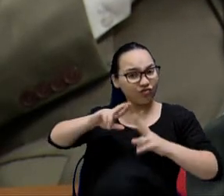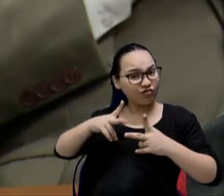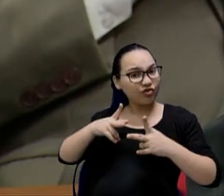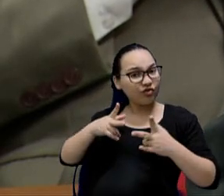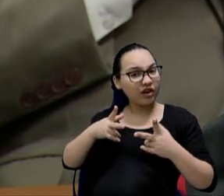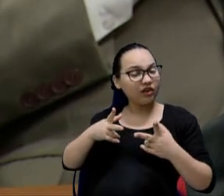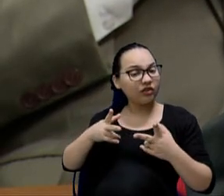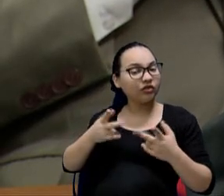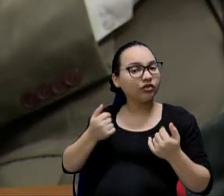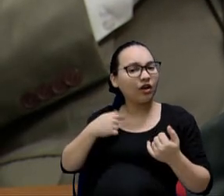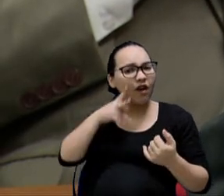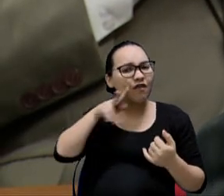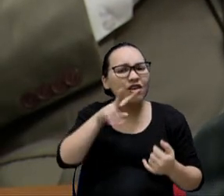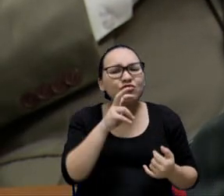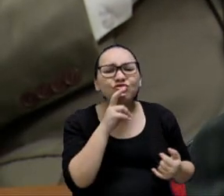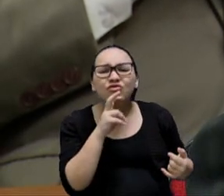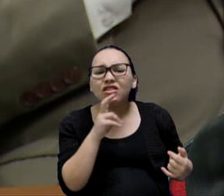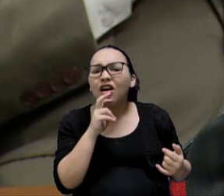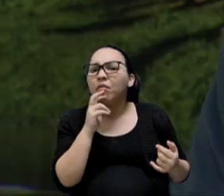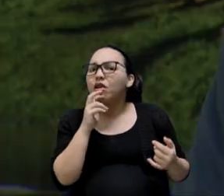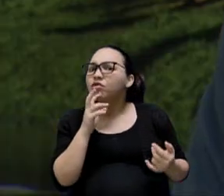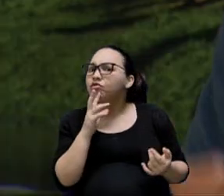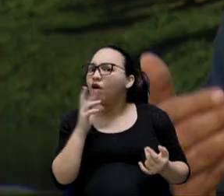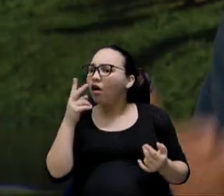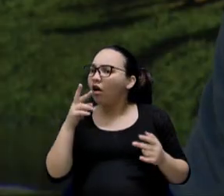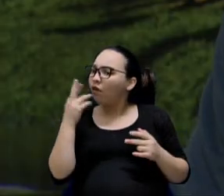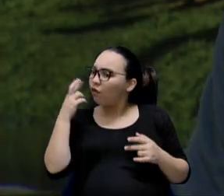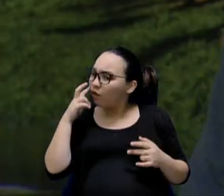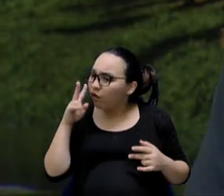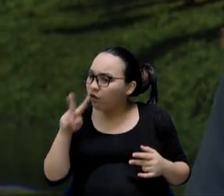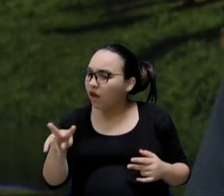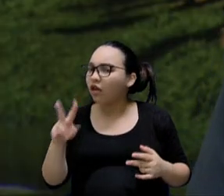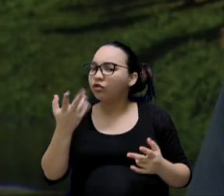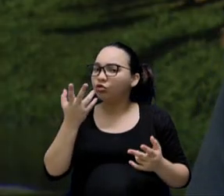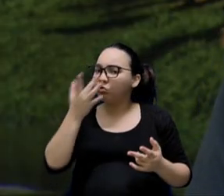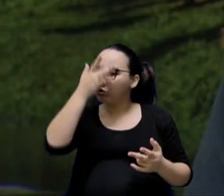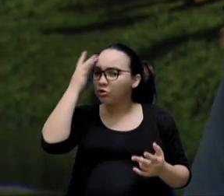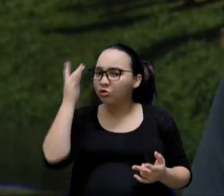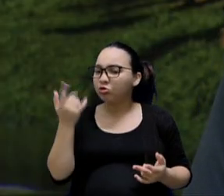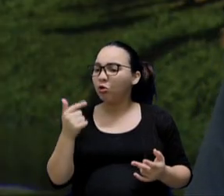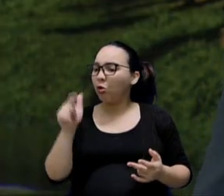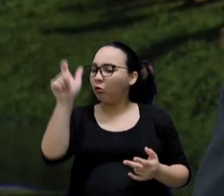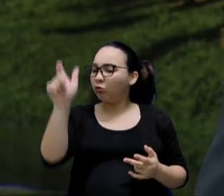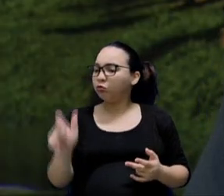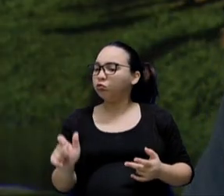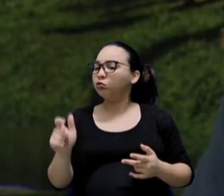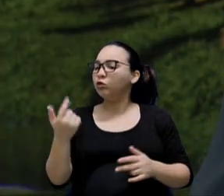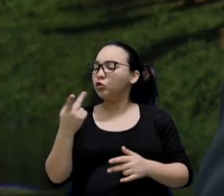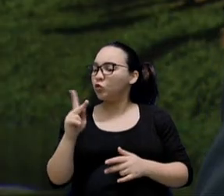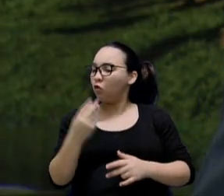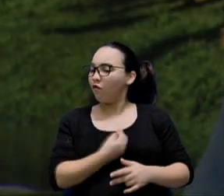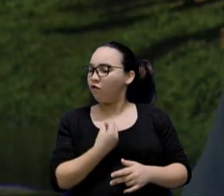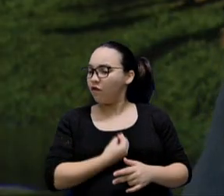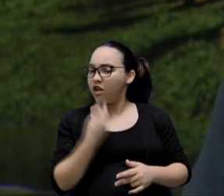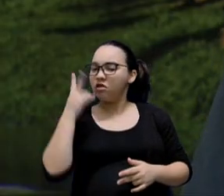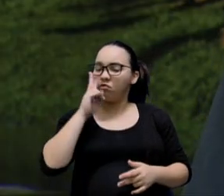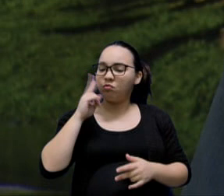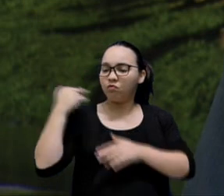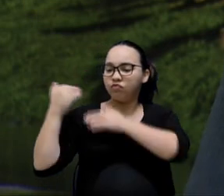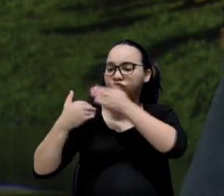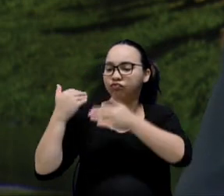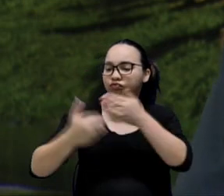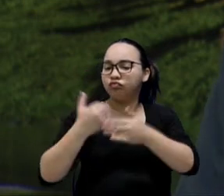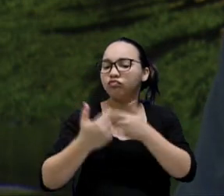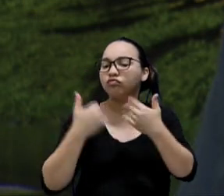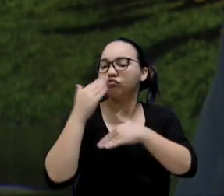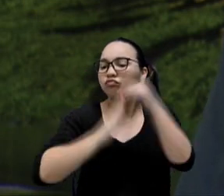estamos vendo os sorocabanos reconhecendo a sua vida, sua história de vida, seu aspecto profissional